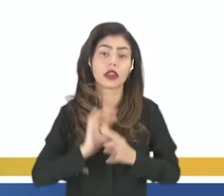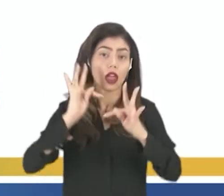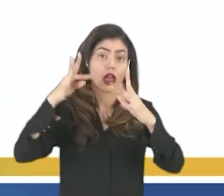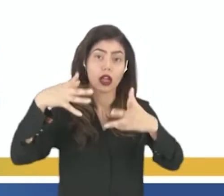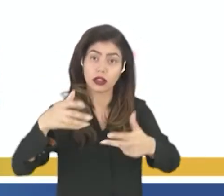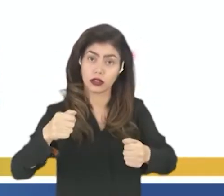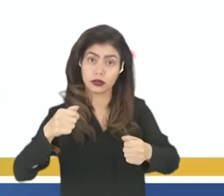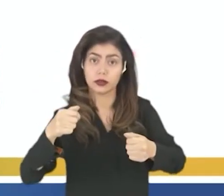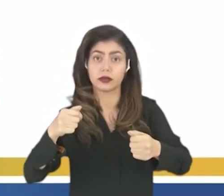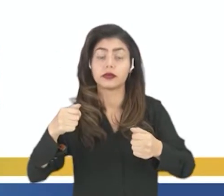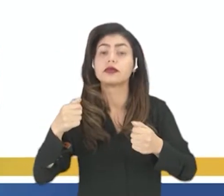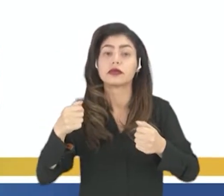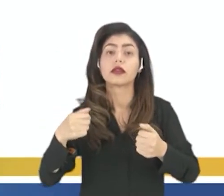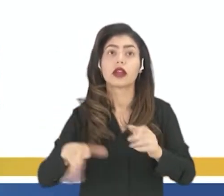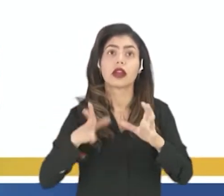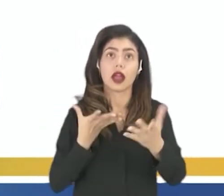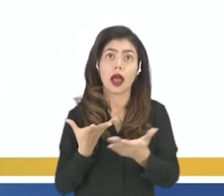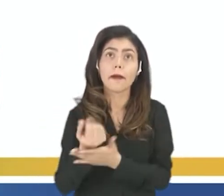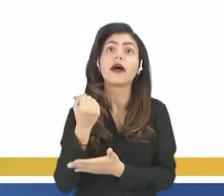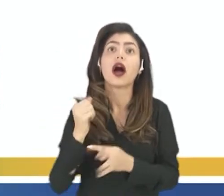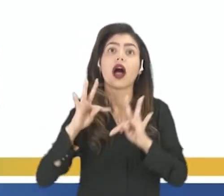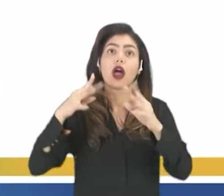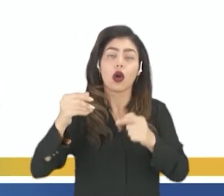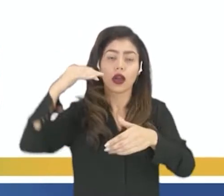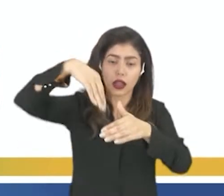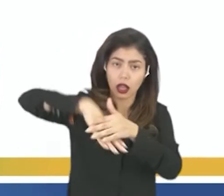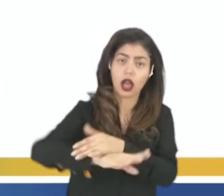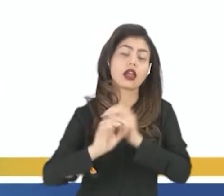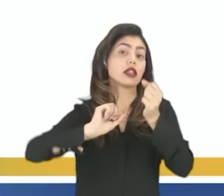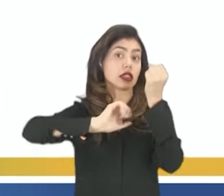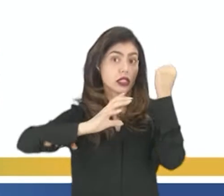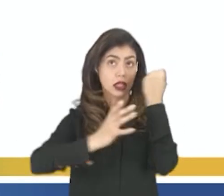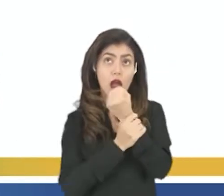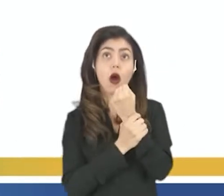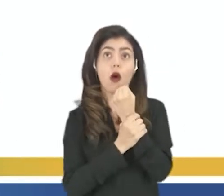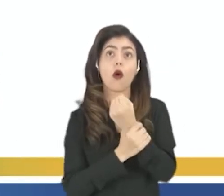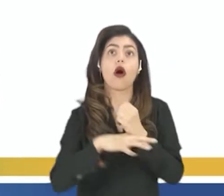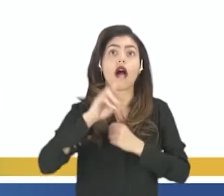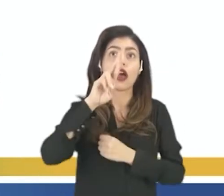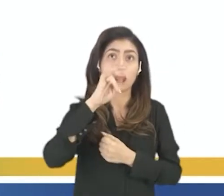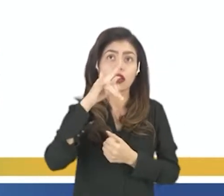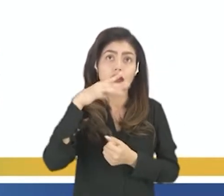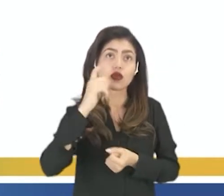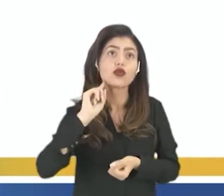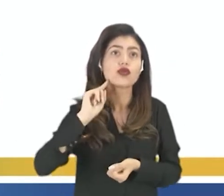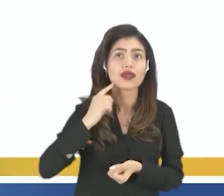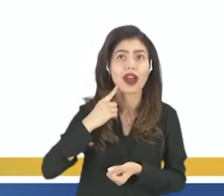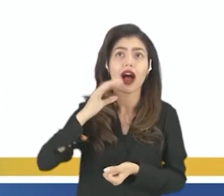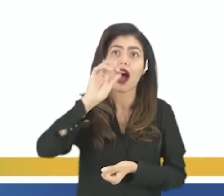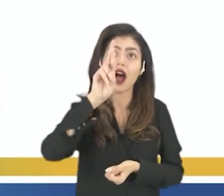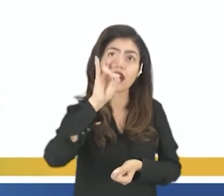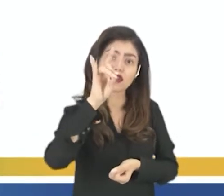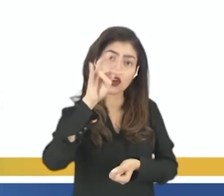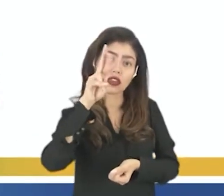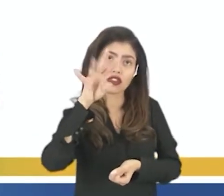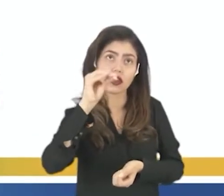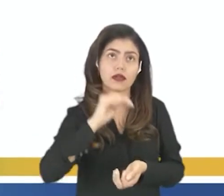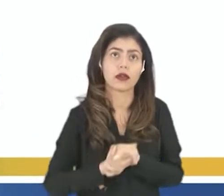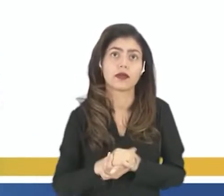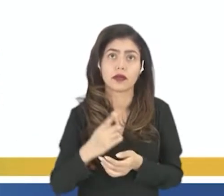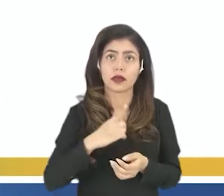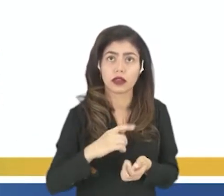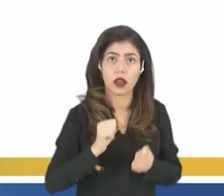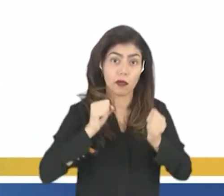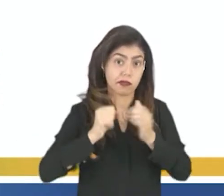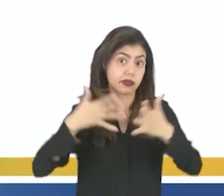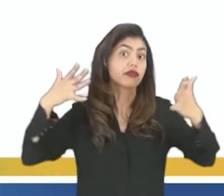toda e da CNN recolher armazenar de forma segura os rejeitos radioativos oriundo de diversas aplicações da energia